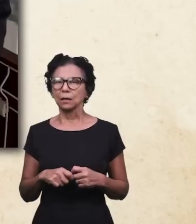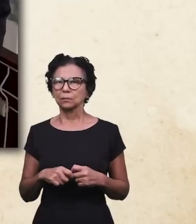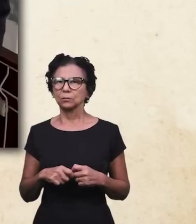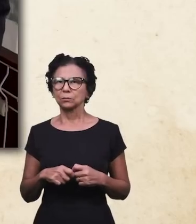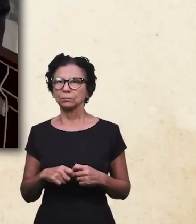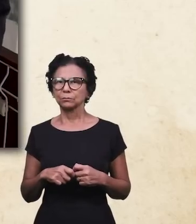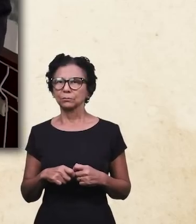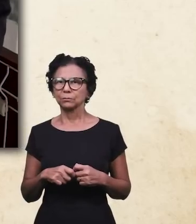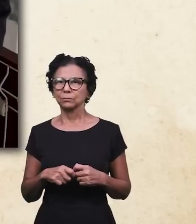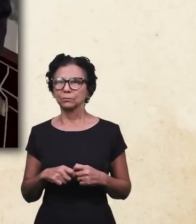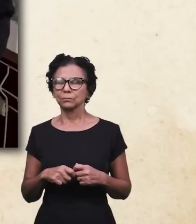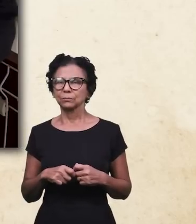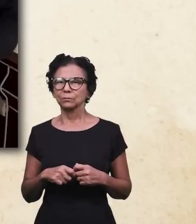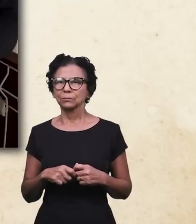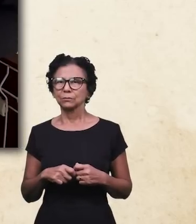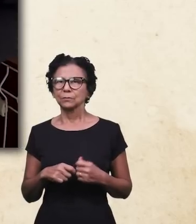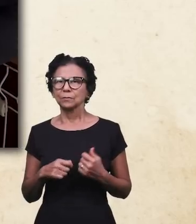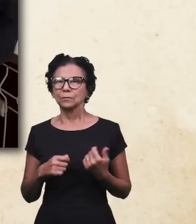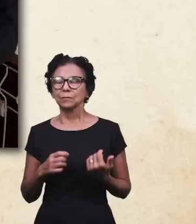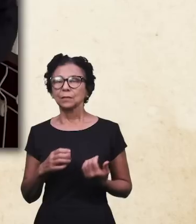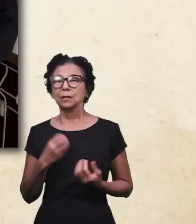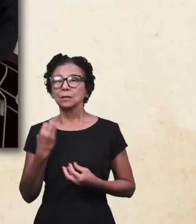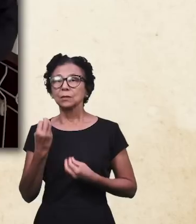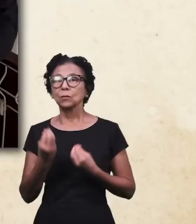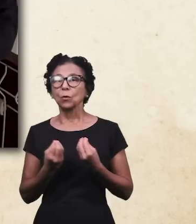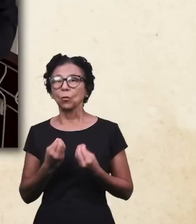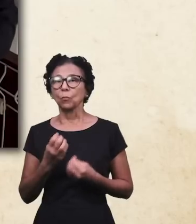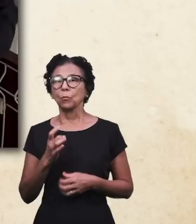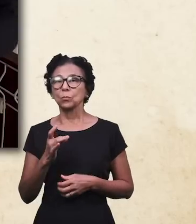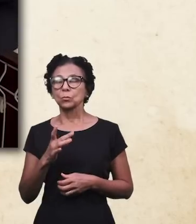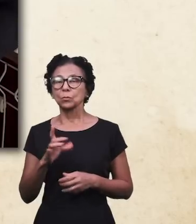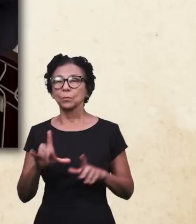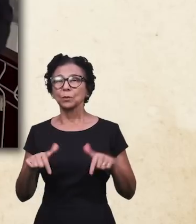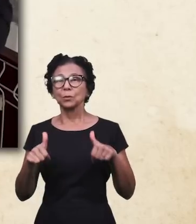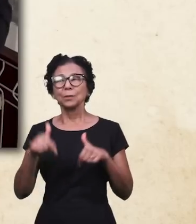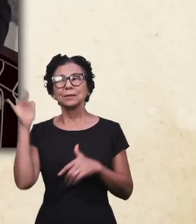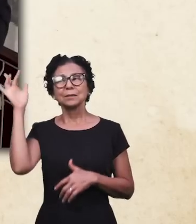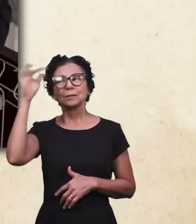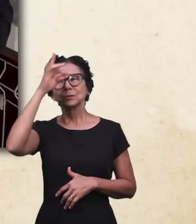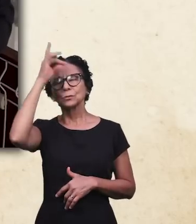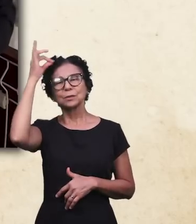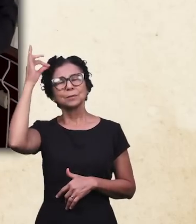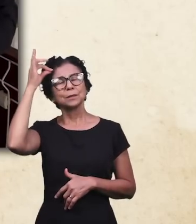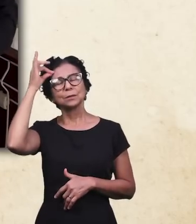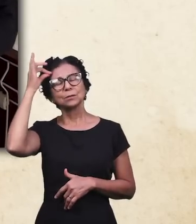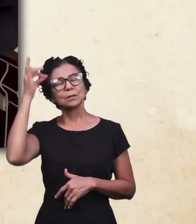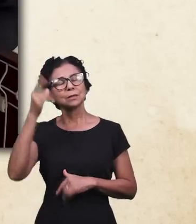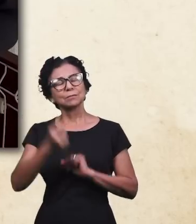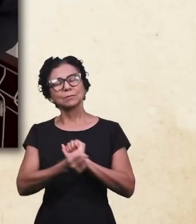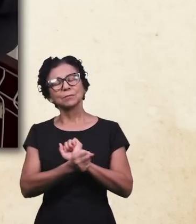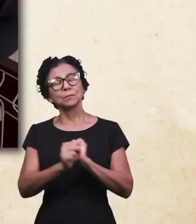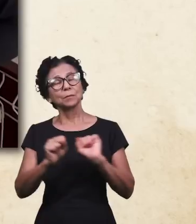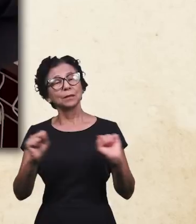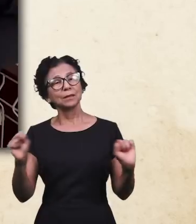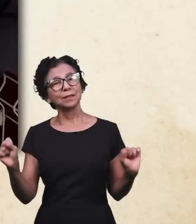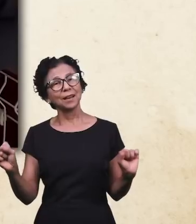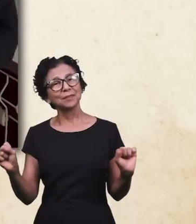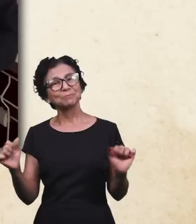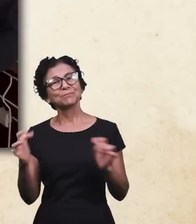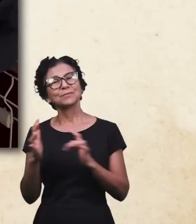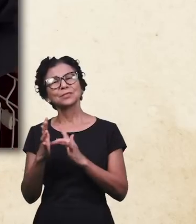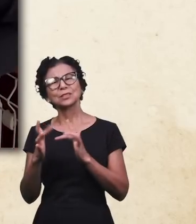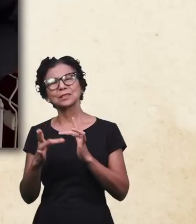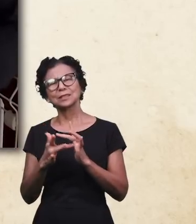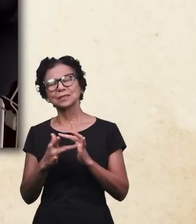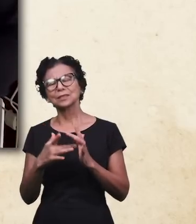alcança através de uma operação do Espírito Santo que revela Jesus às nossas vidas. E ele nos livra de todo